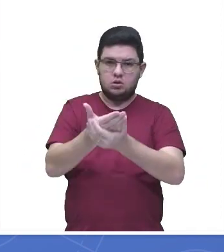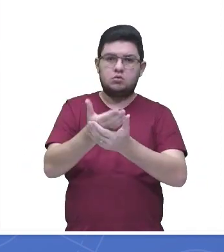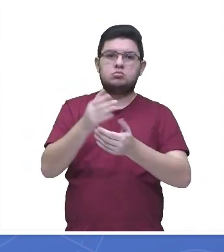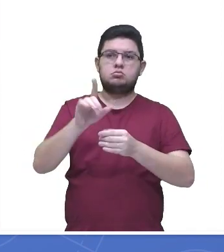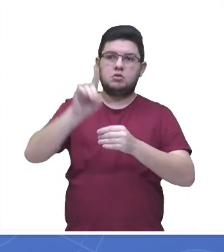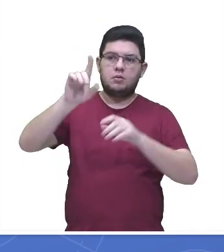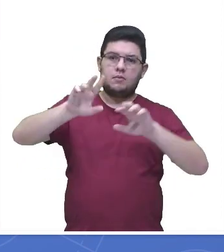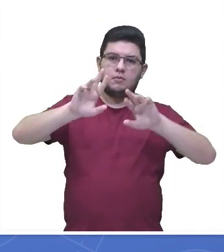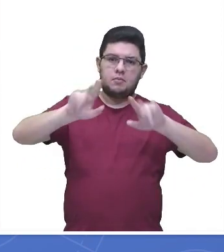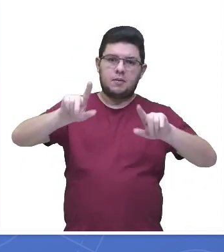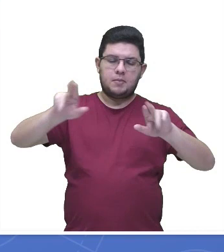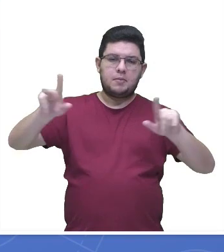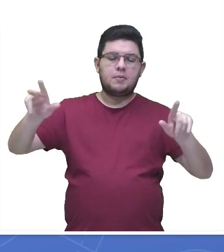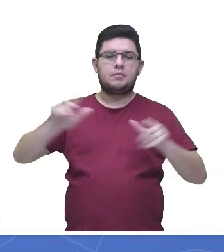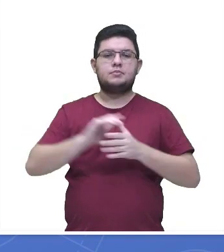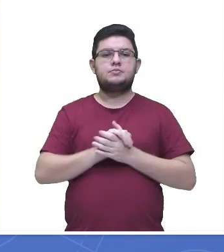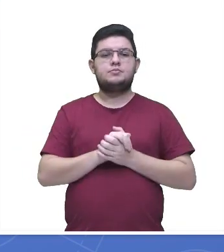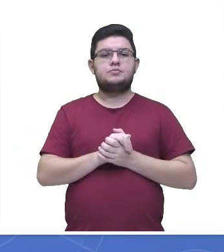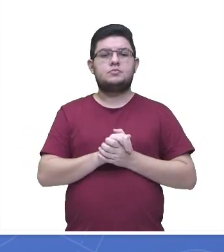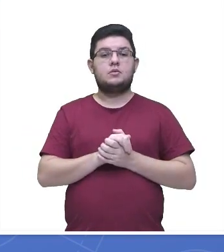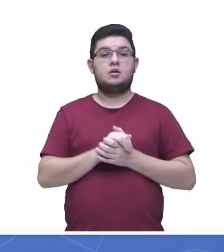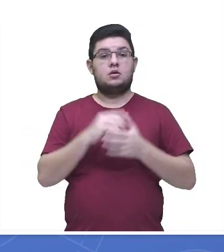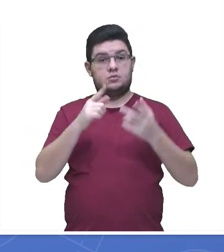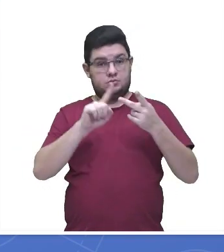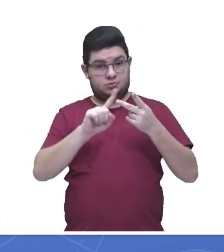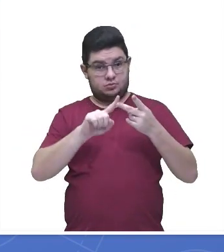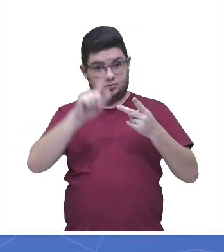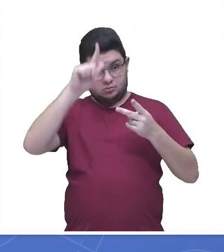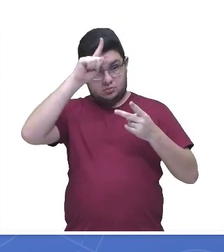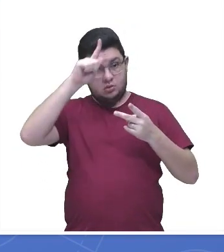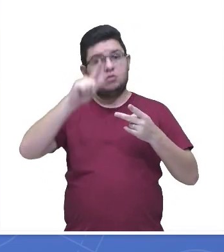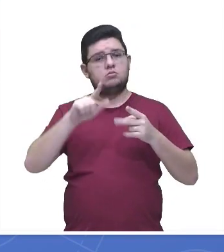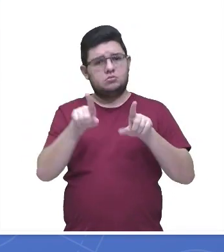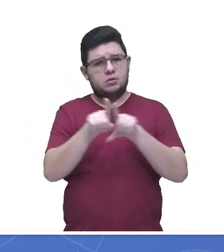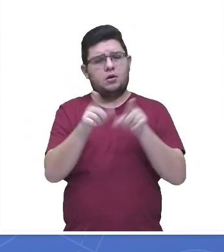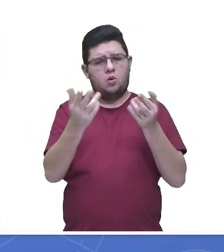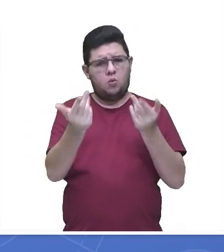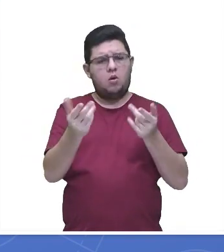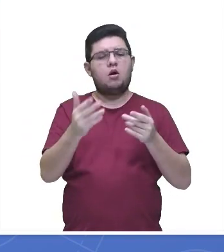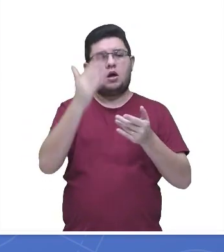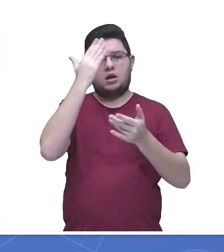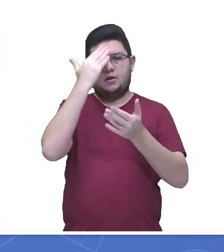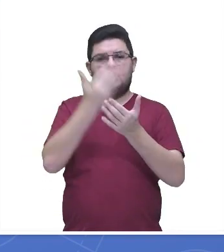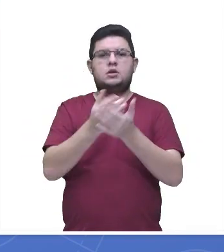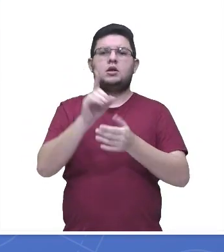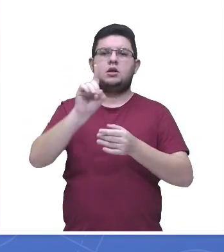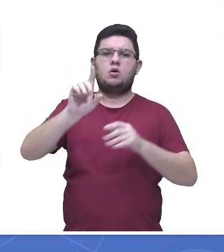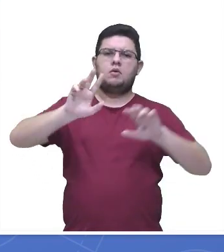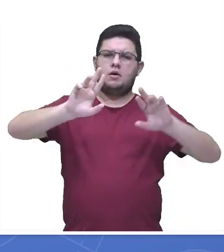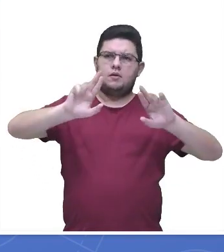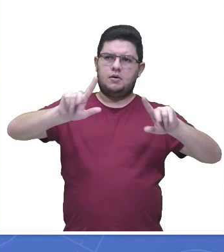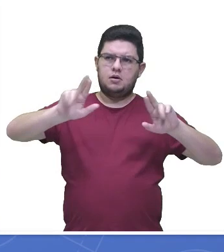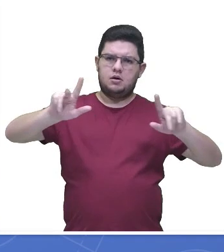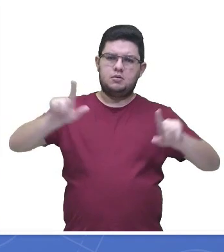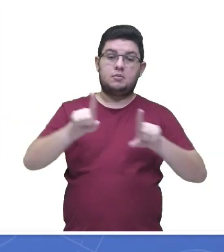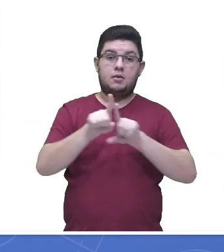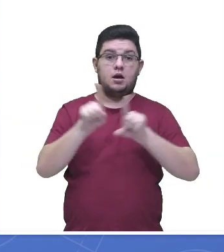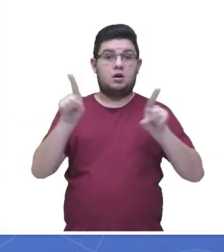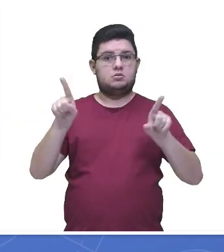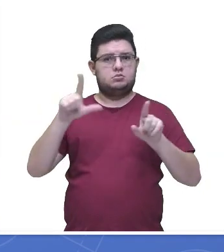Sim, eles acreditavam nos deuses. Só que os deuses dos gregos, ele tinha um poder, ele chegava